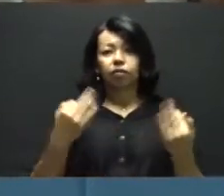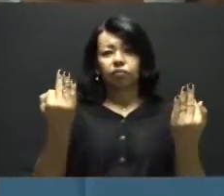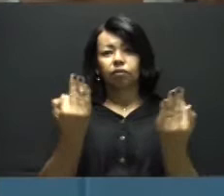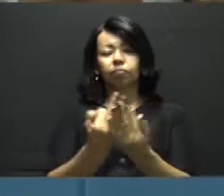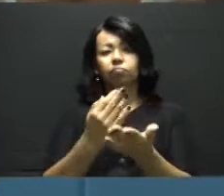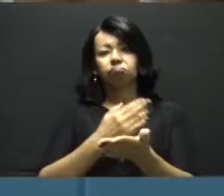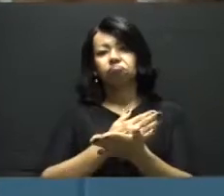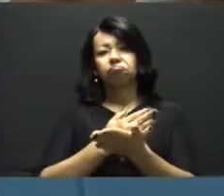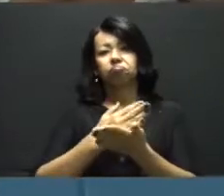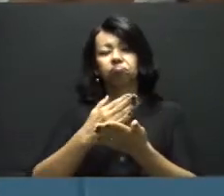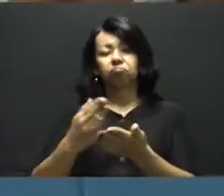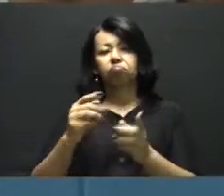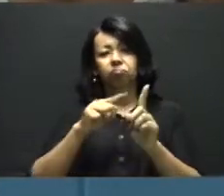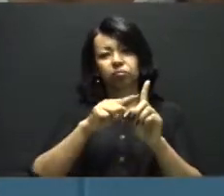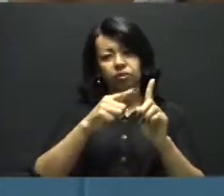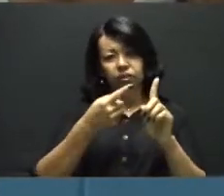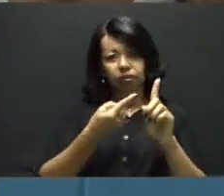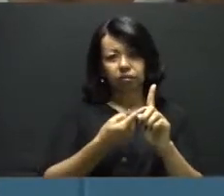de sua concepção